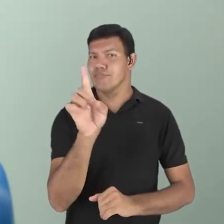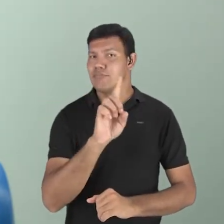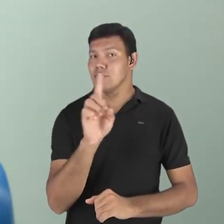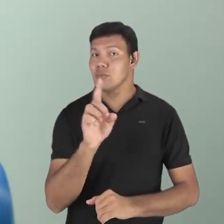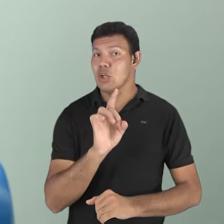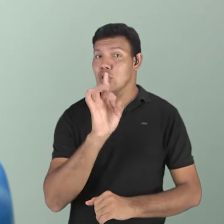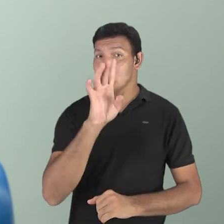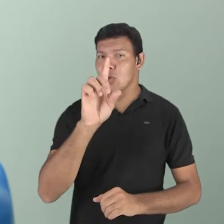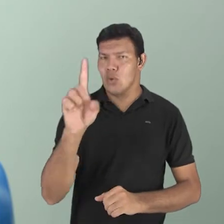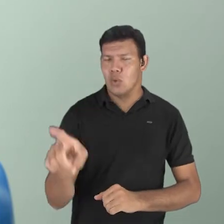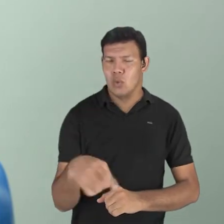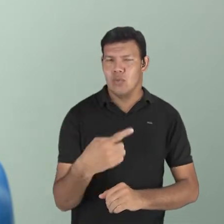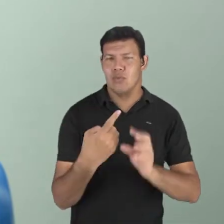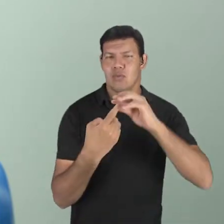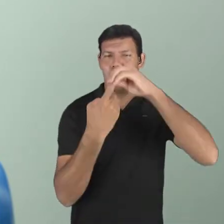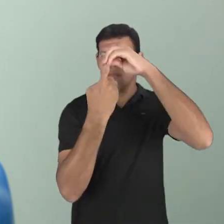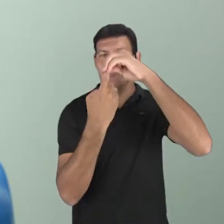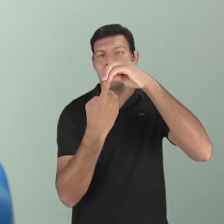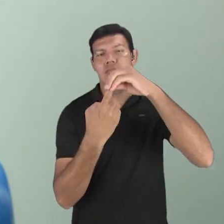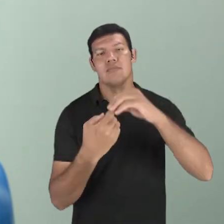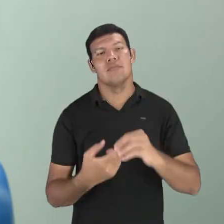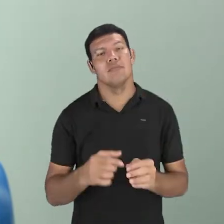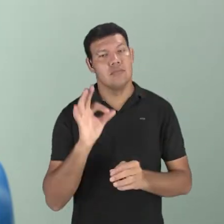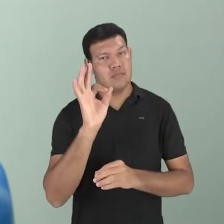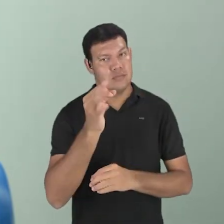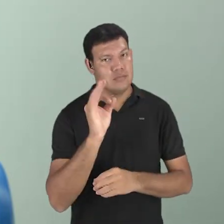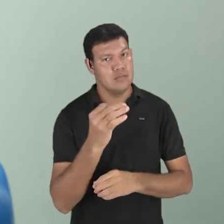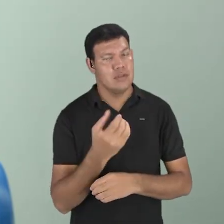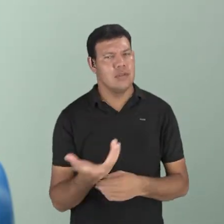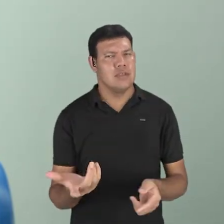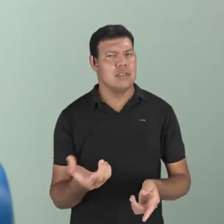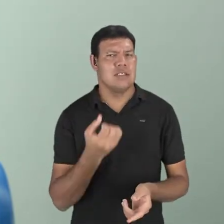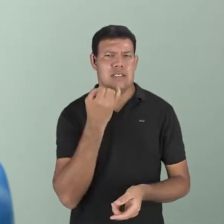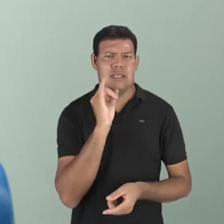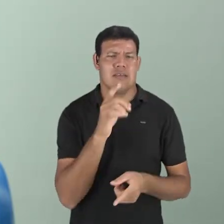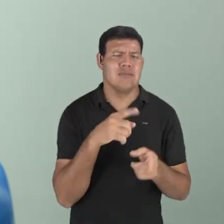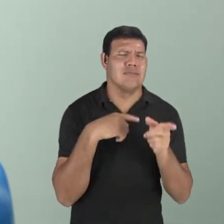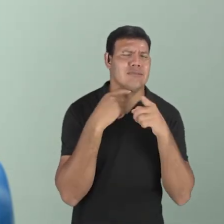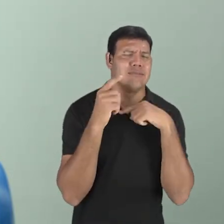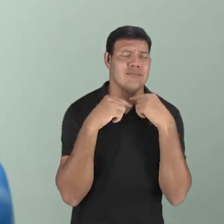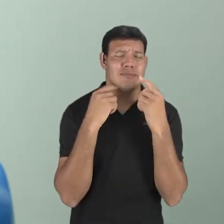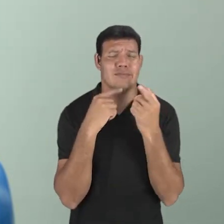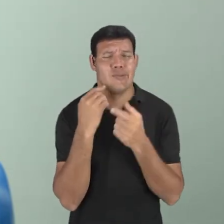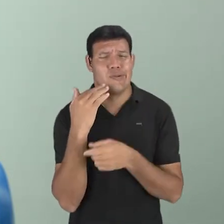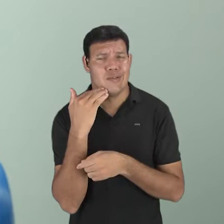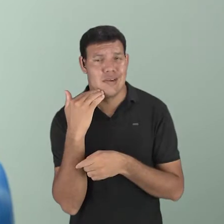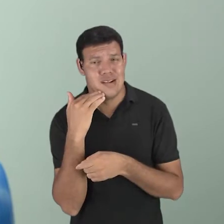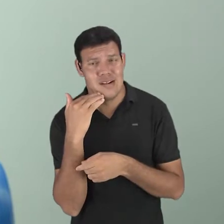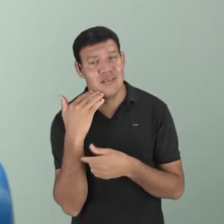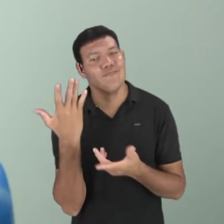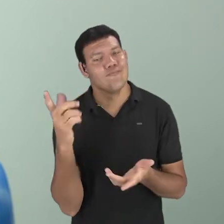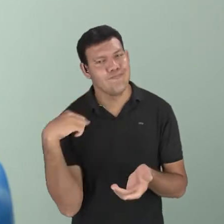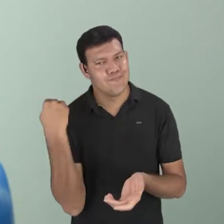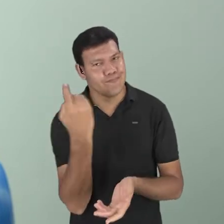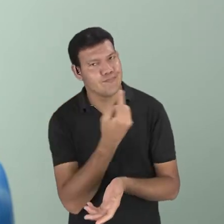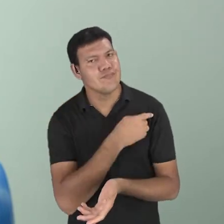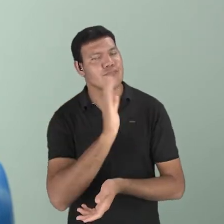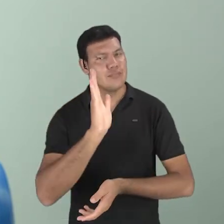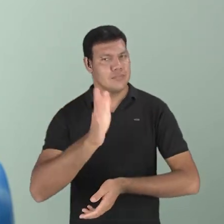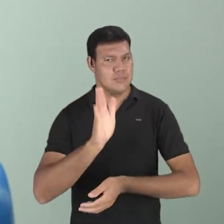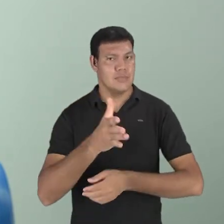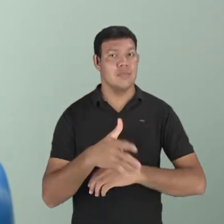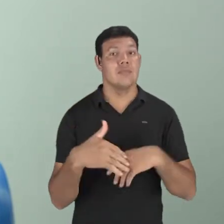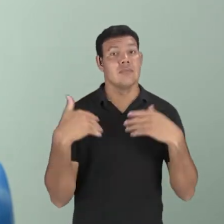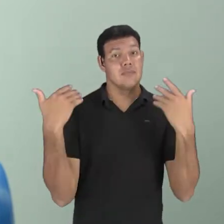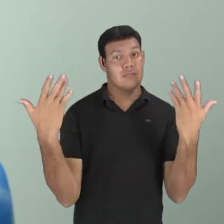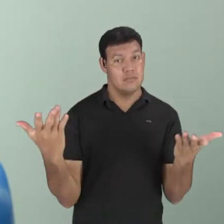não. É apenas uma que está correta. Quem nunca passou por uma situação como essa? Acredito que todos nós. É